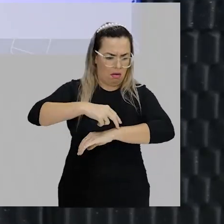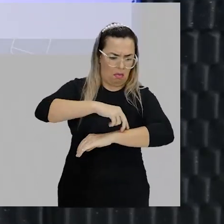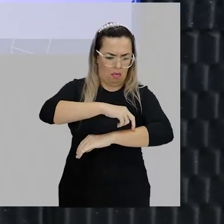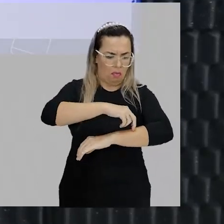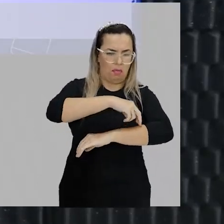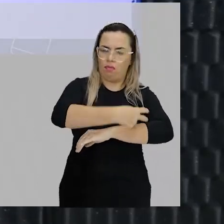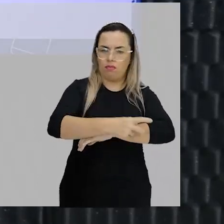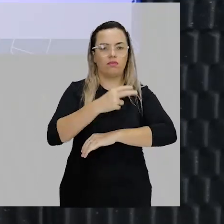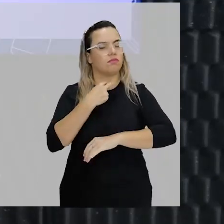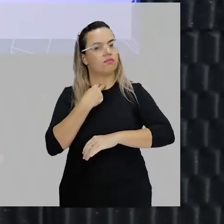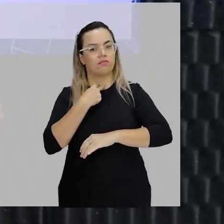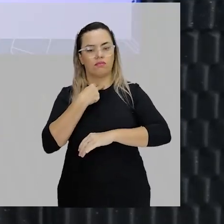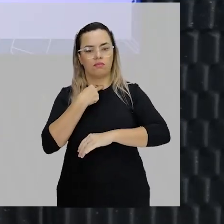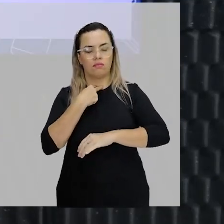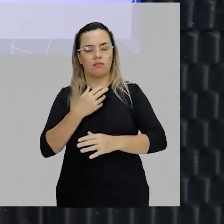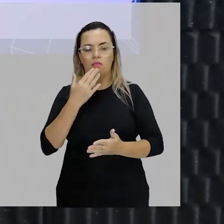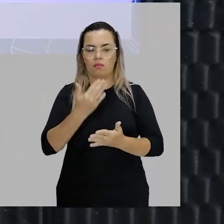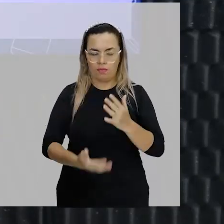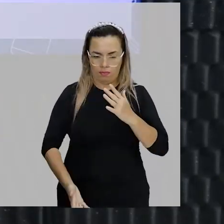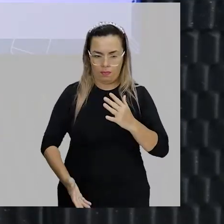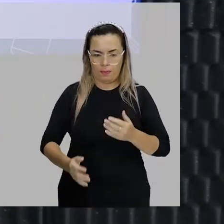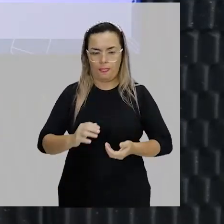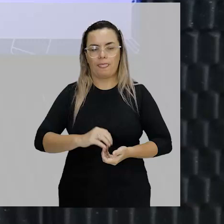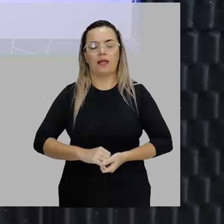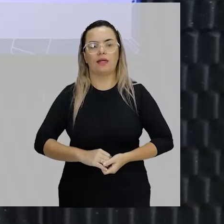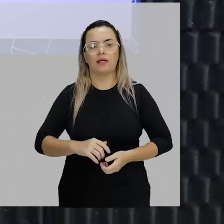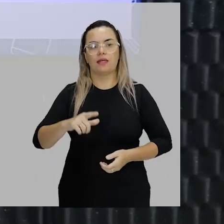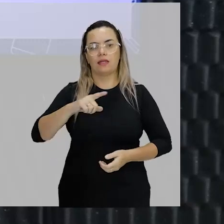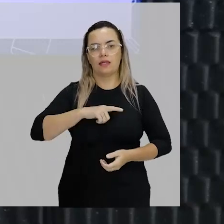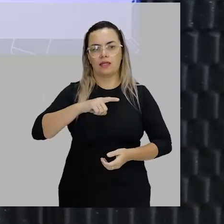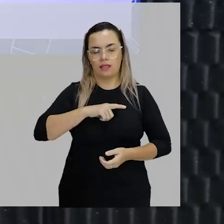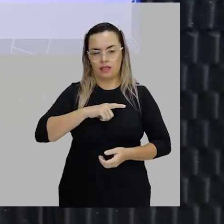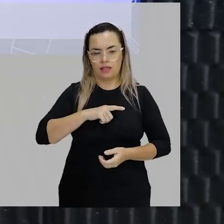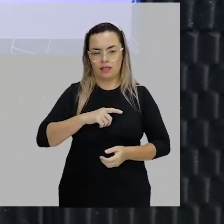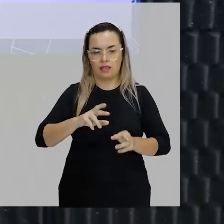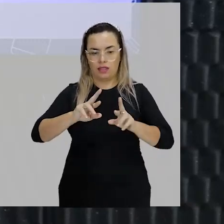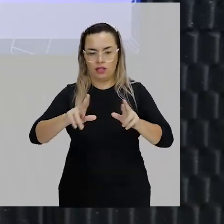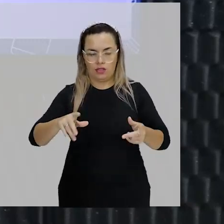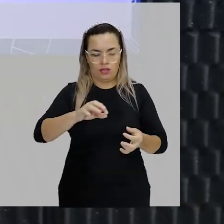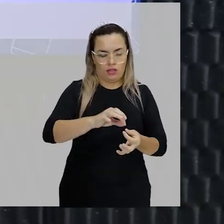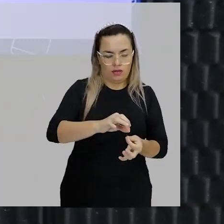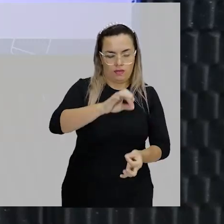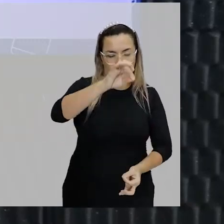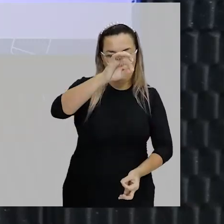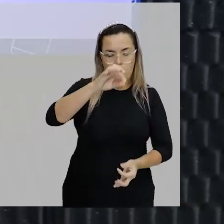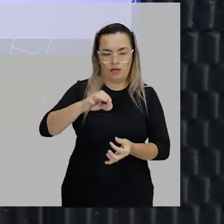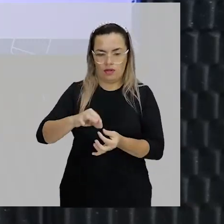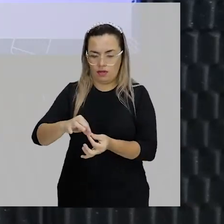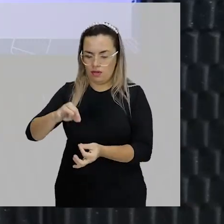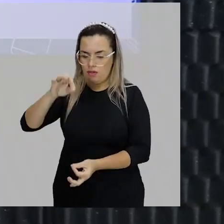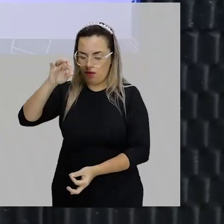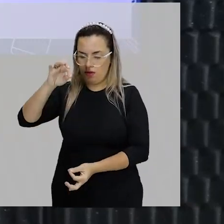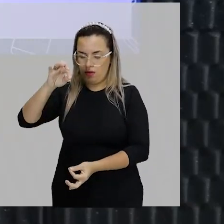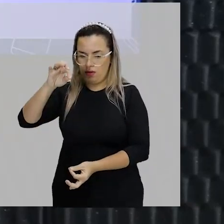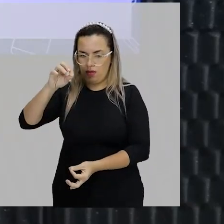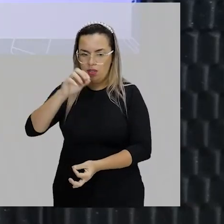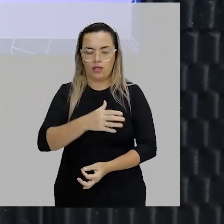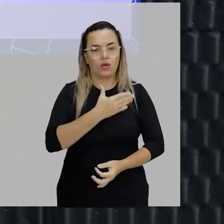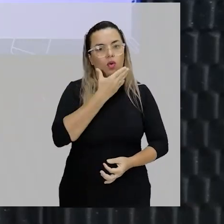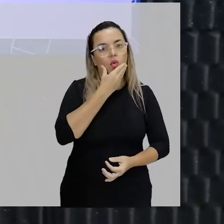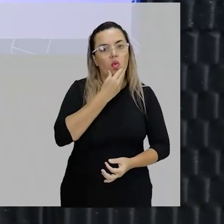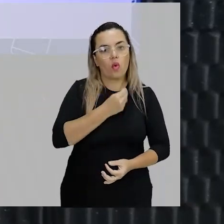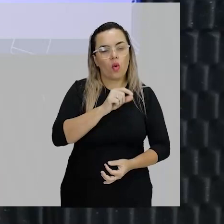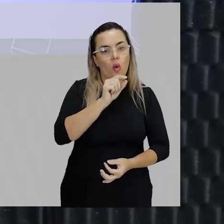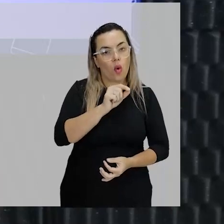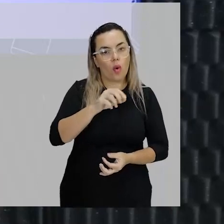diferenciação na altura das barreiras entre o sexo masculino e feminino. A das mulheres é um pouquinho mais baixa do que a dos homens,